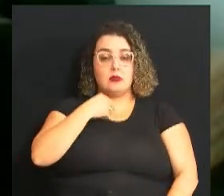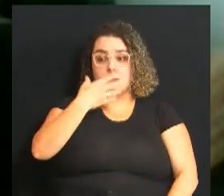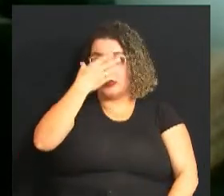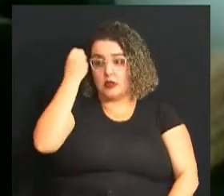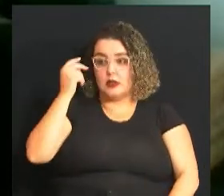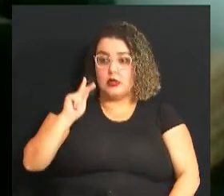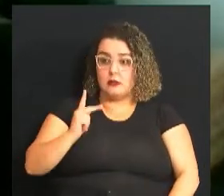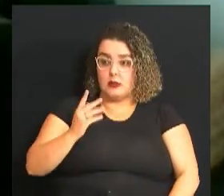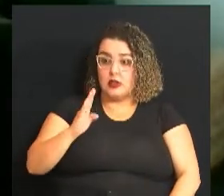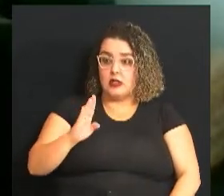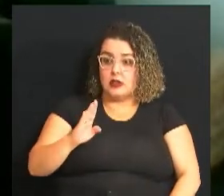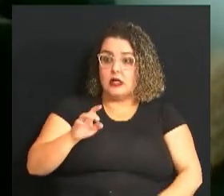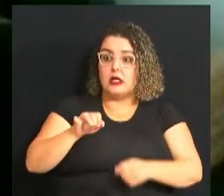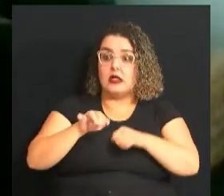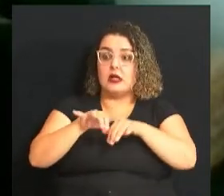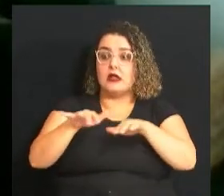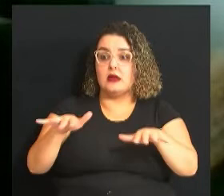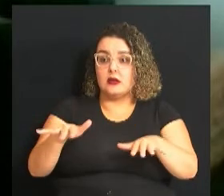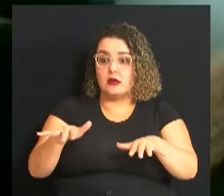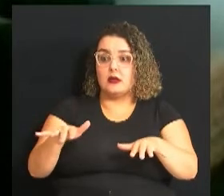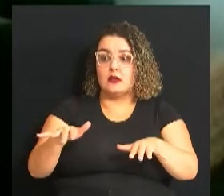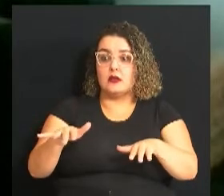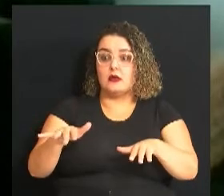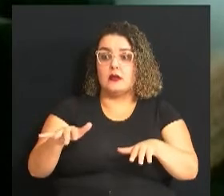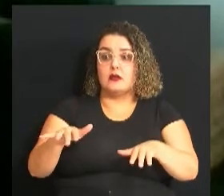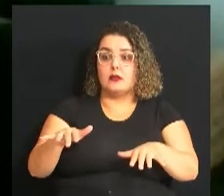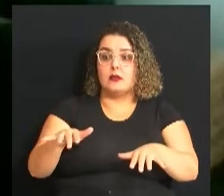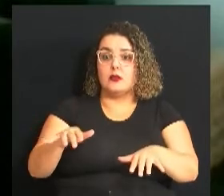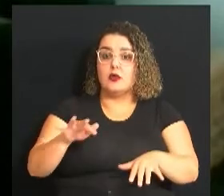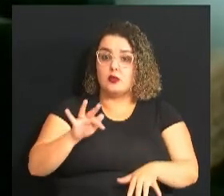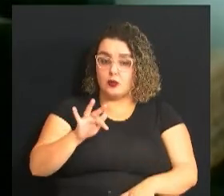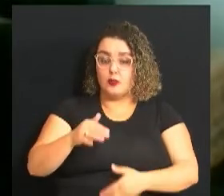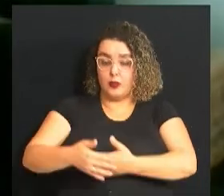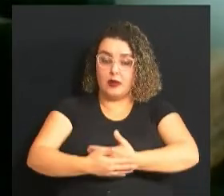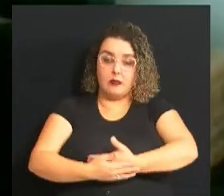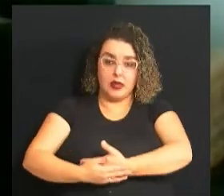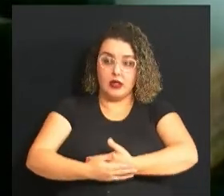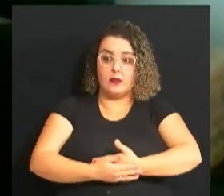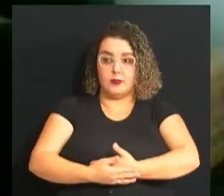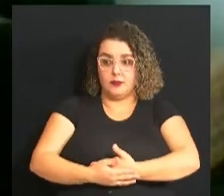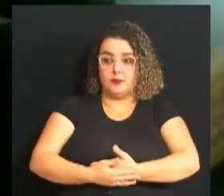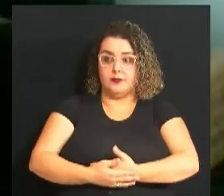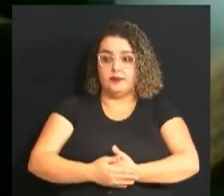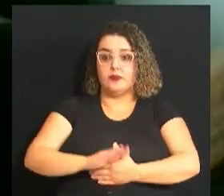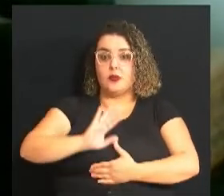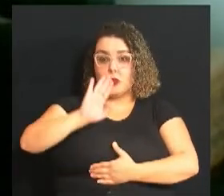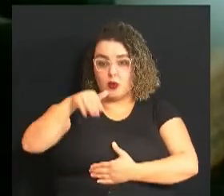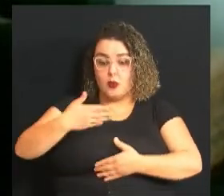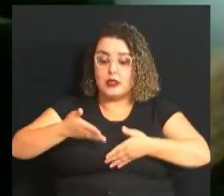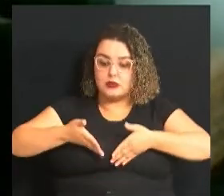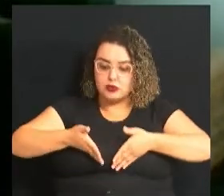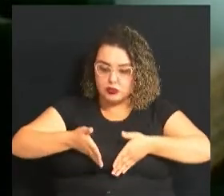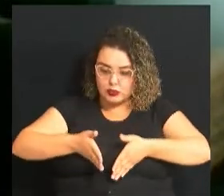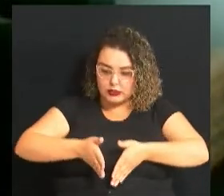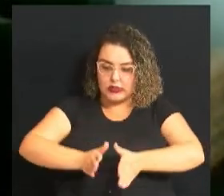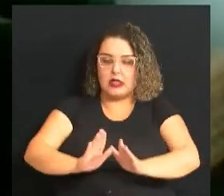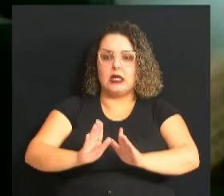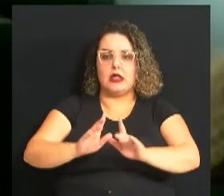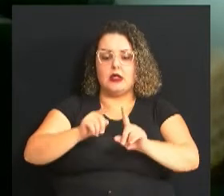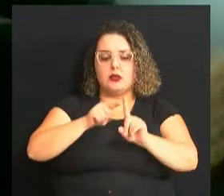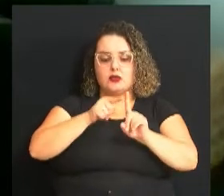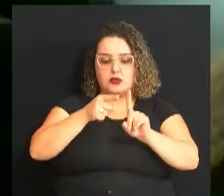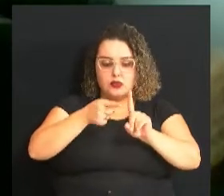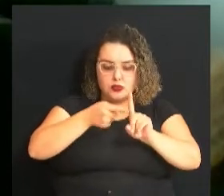muito transmitida por feto. Então, a criança, ao nascimento, no trabalho de